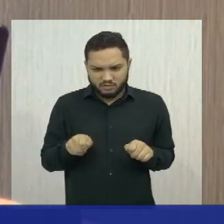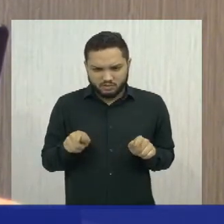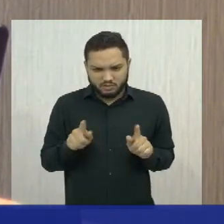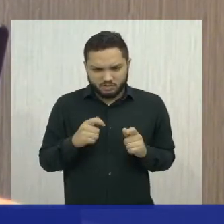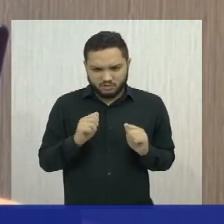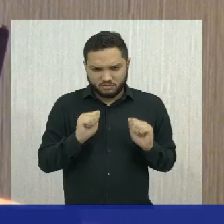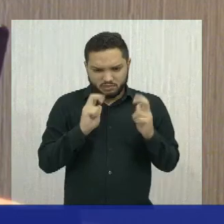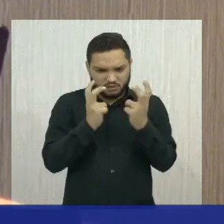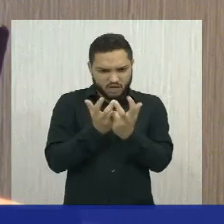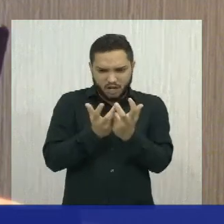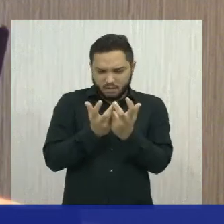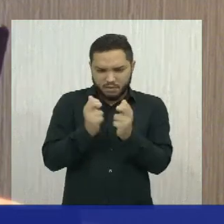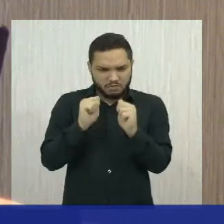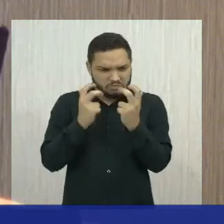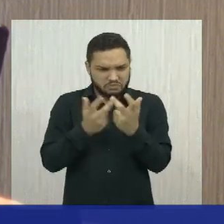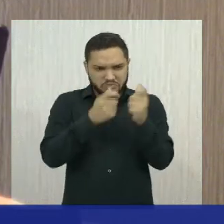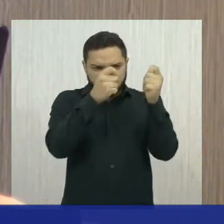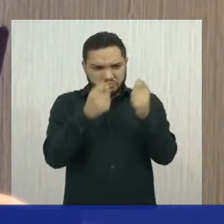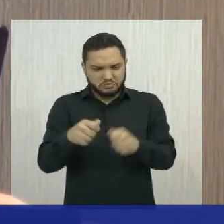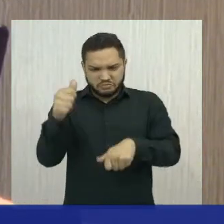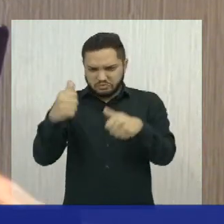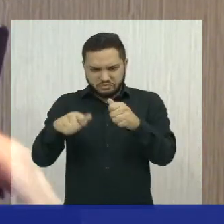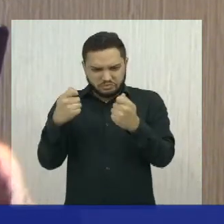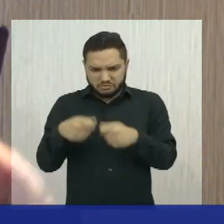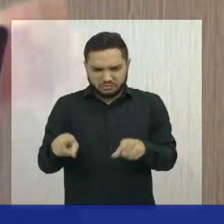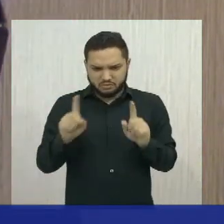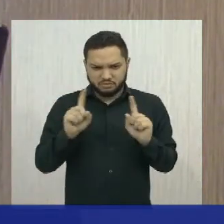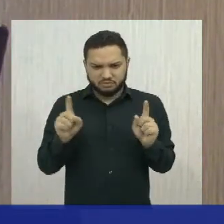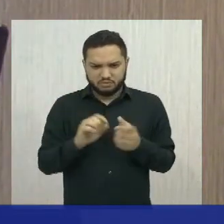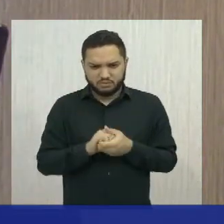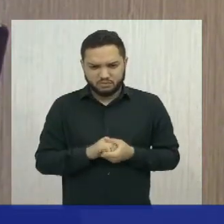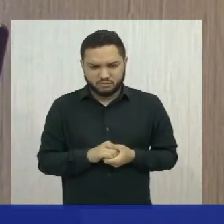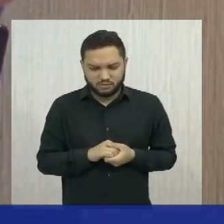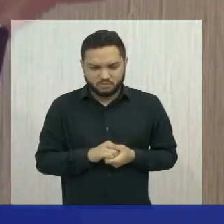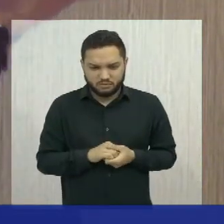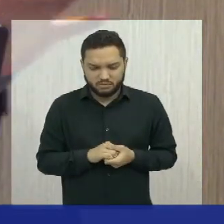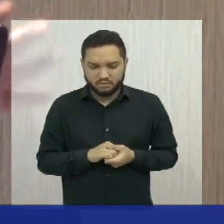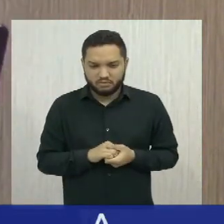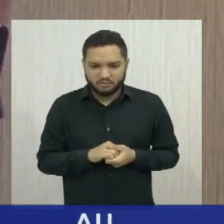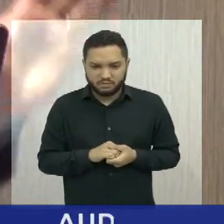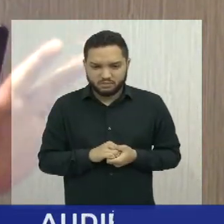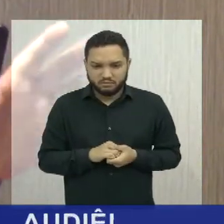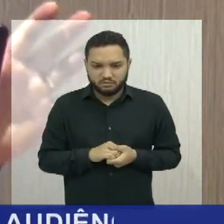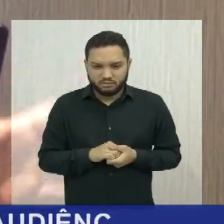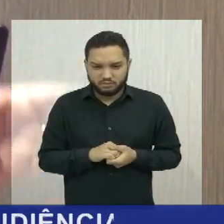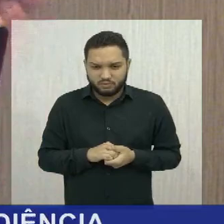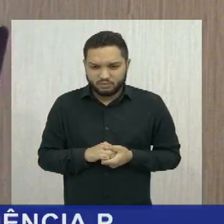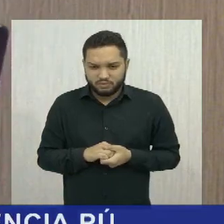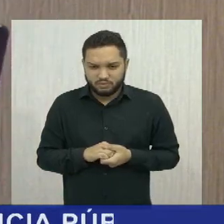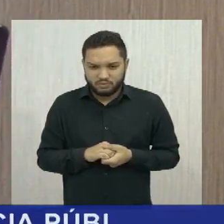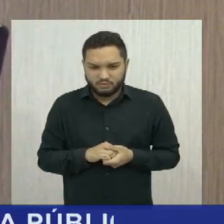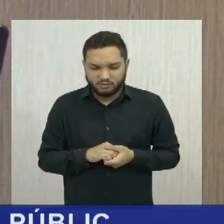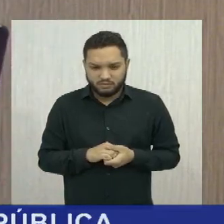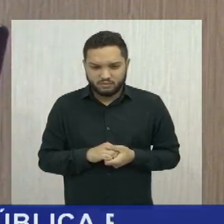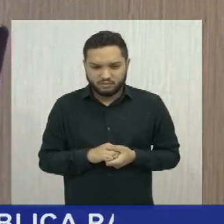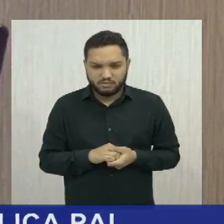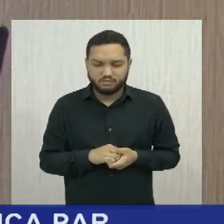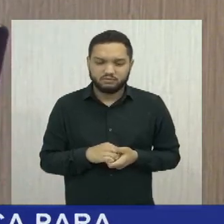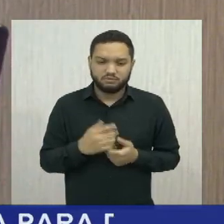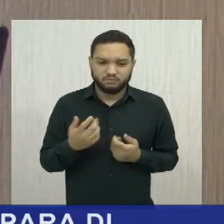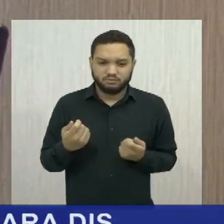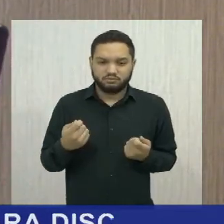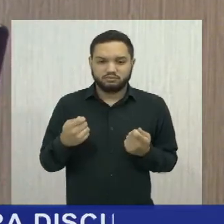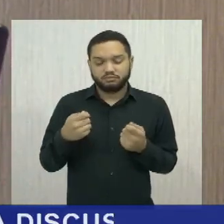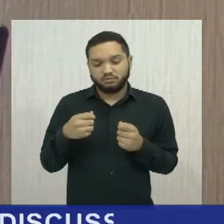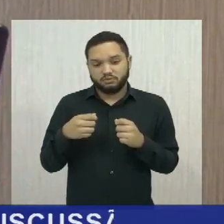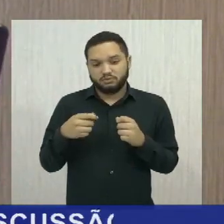pela Câmara. Aí, assim, para garantir, já que ela já está me dizendo aqui que não é isso, para garantir, nós precisamos, porque